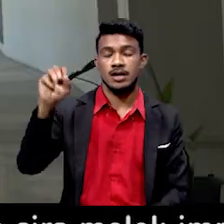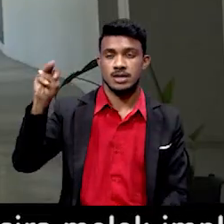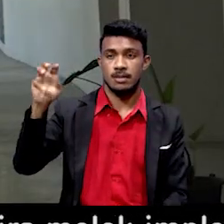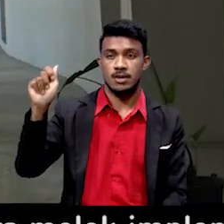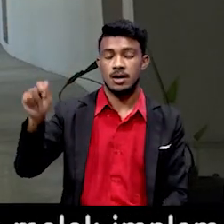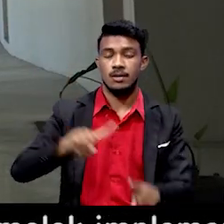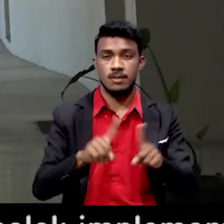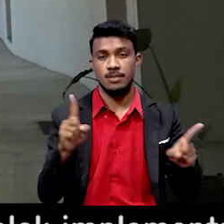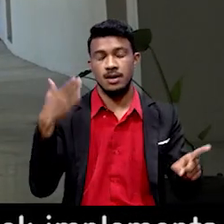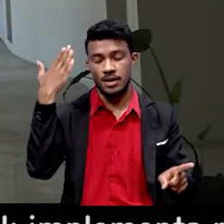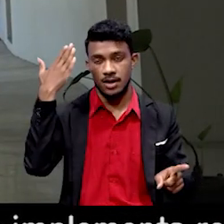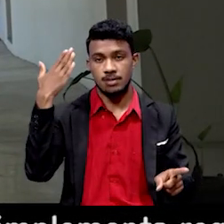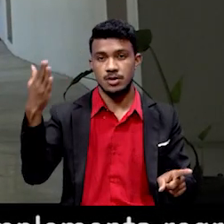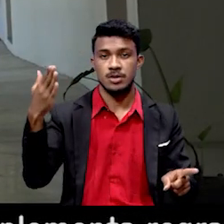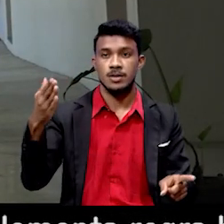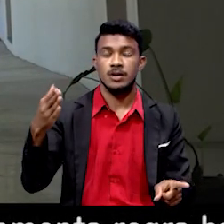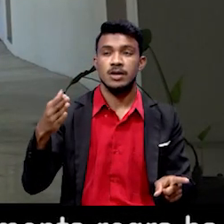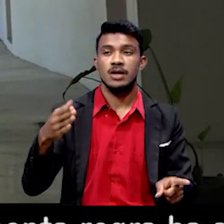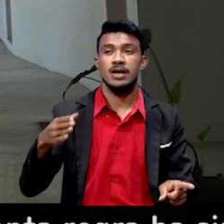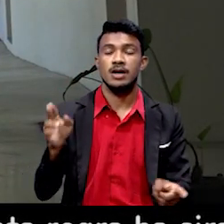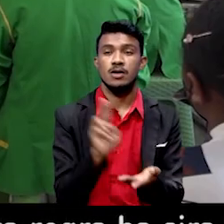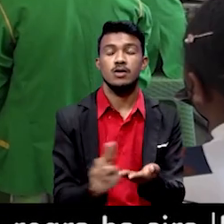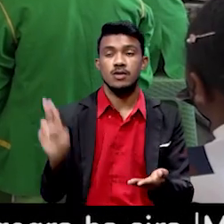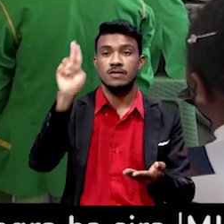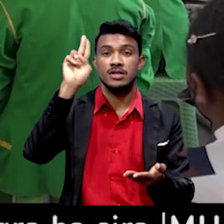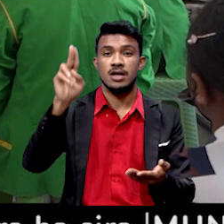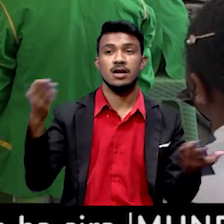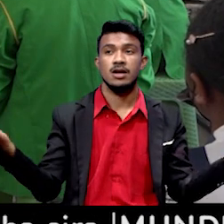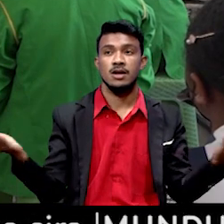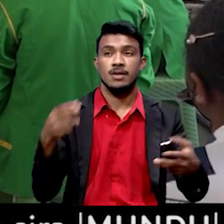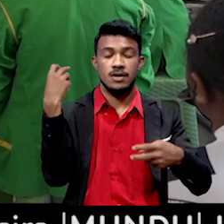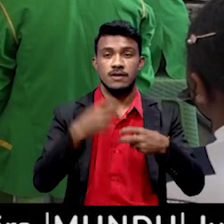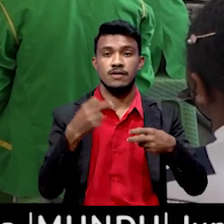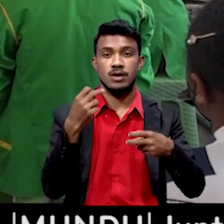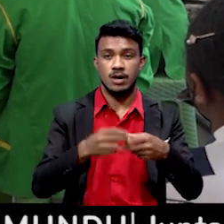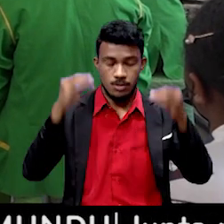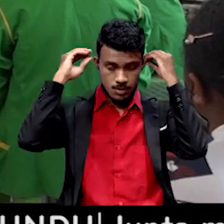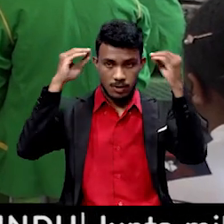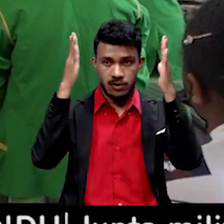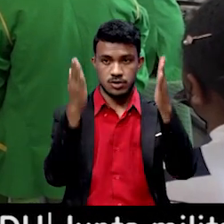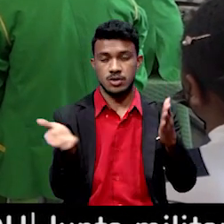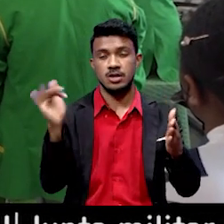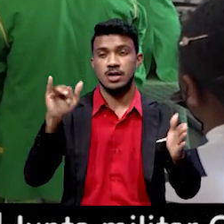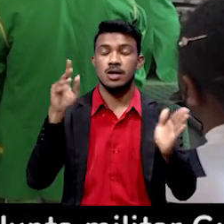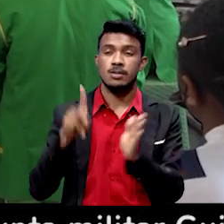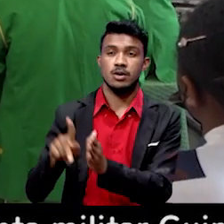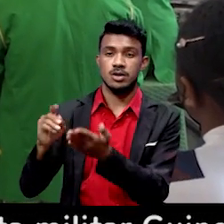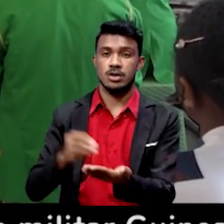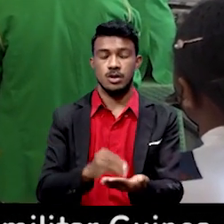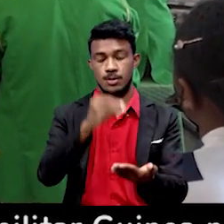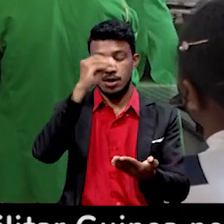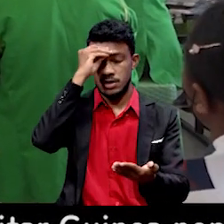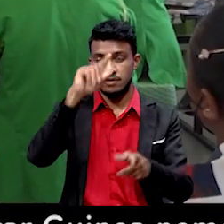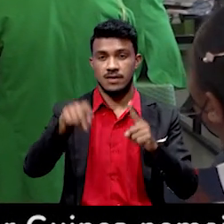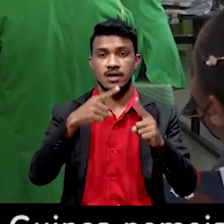mebe e a mos nível acadêmico, e a nebe dificuldade ba professores sira e a processo aprendizagem, ba ir